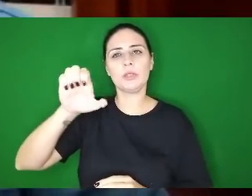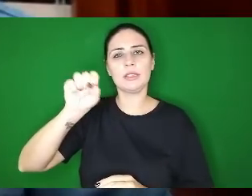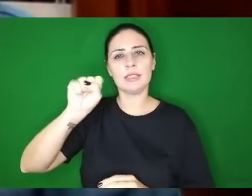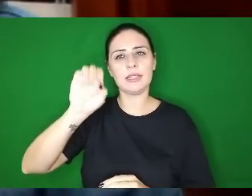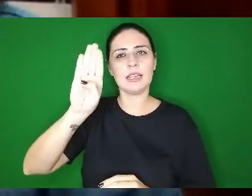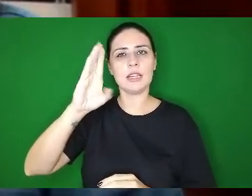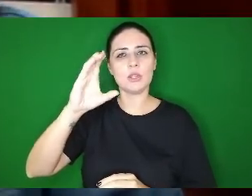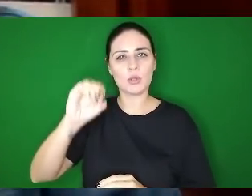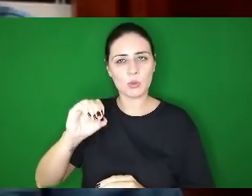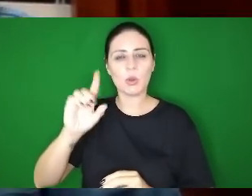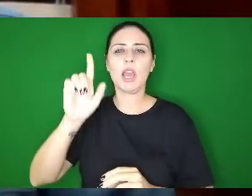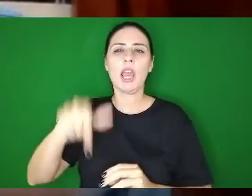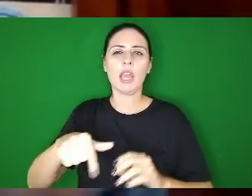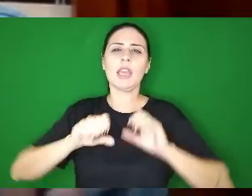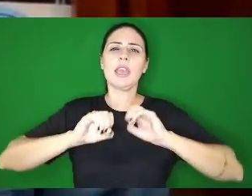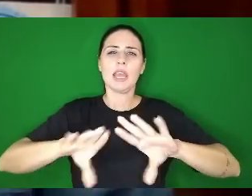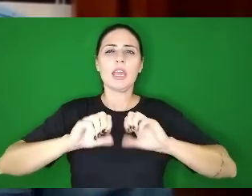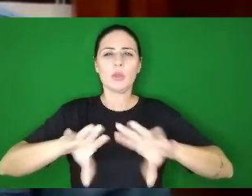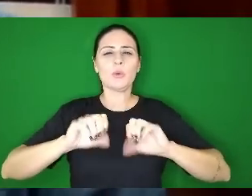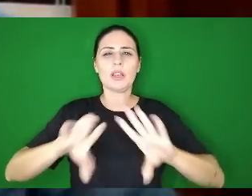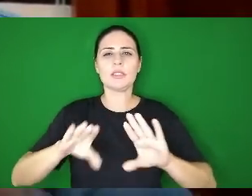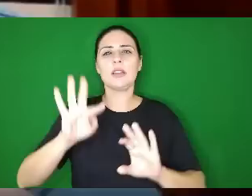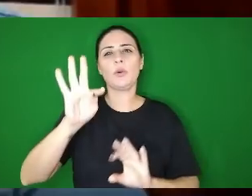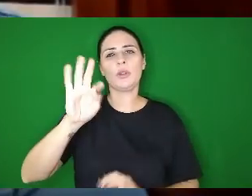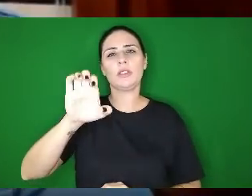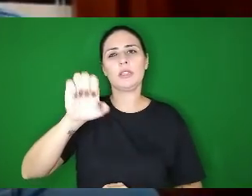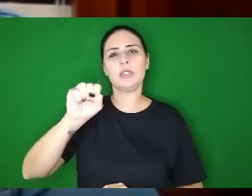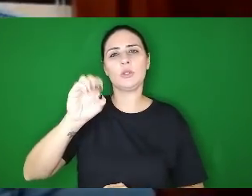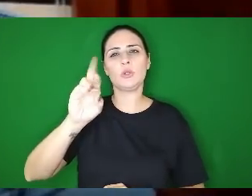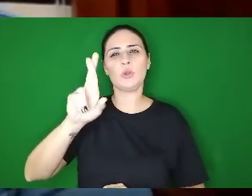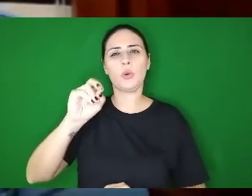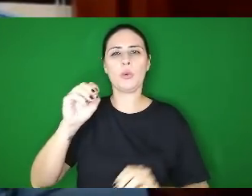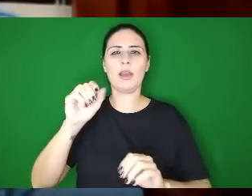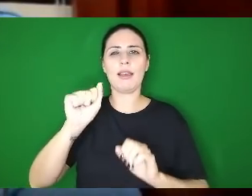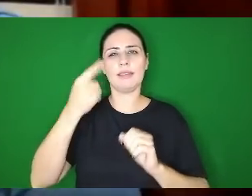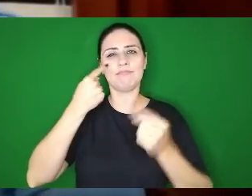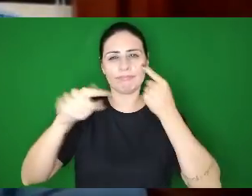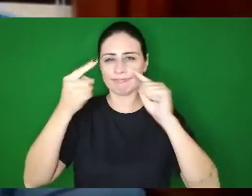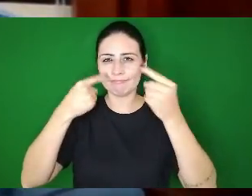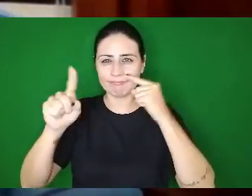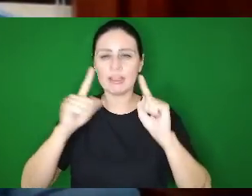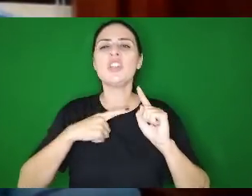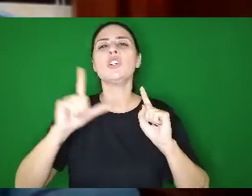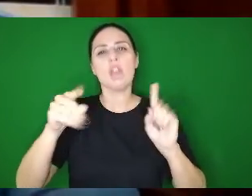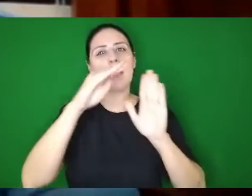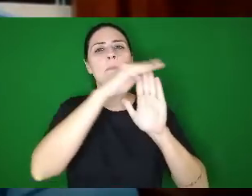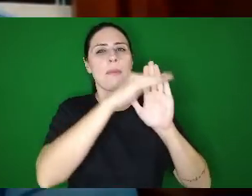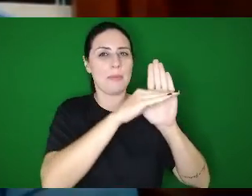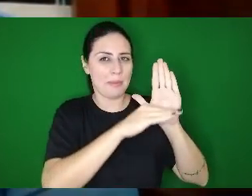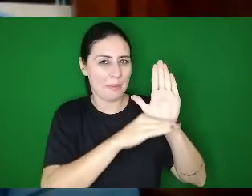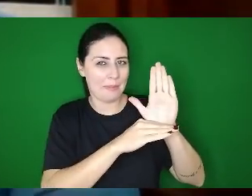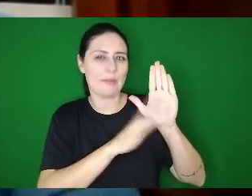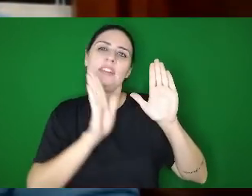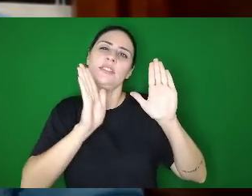aquele Educação, um Tesouro a Descobrir, já anunciava todos esses princípios